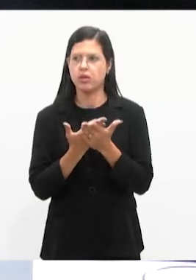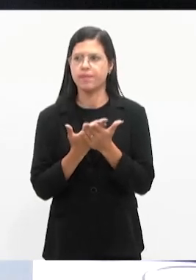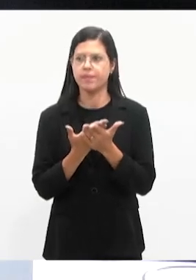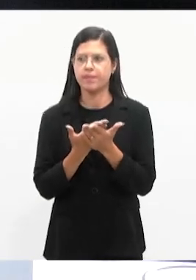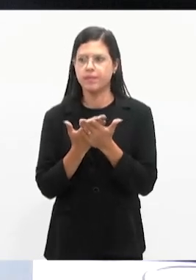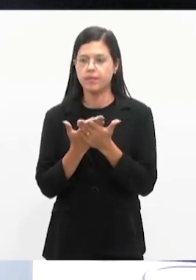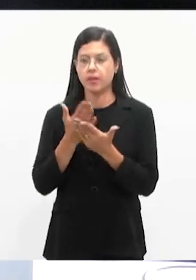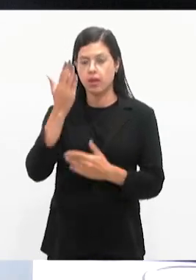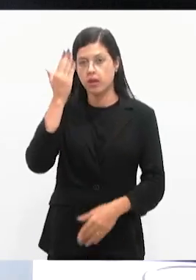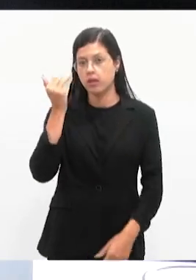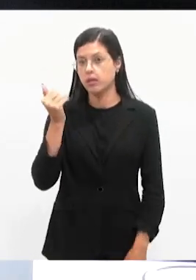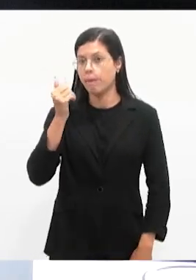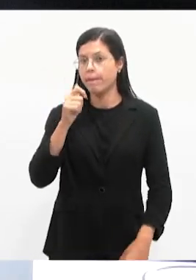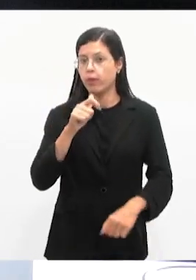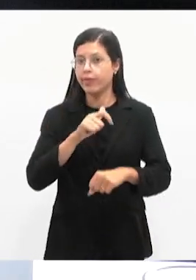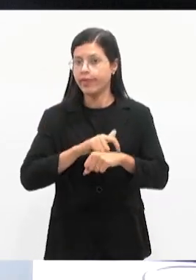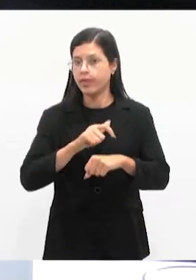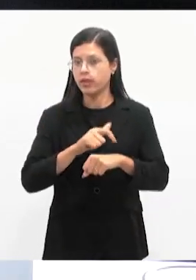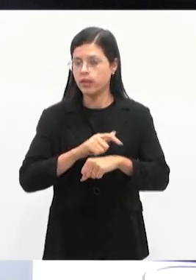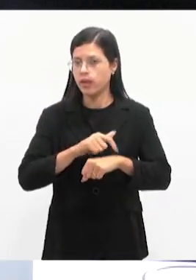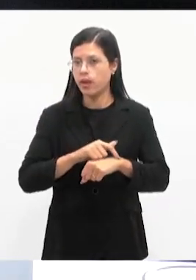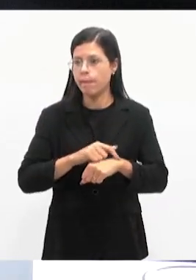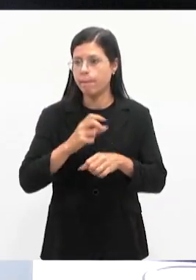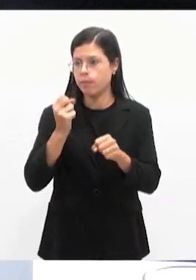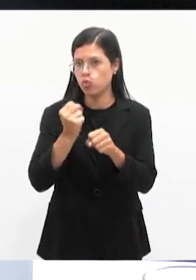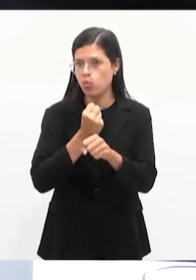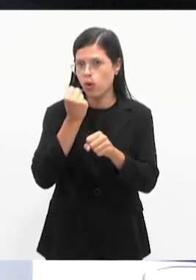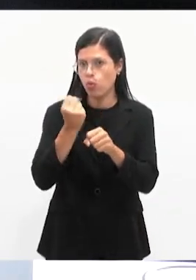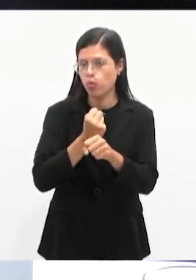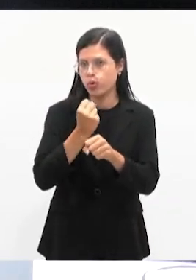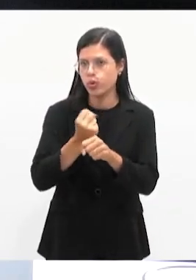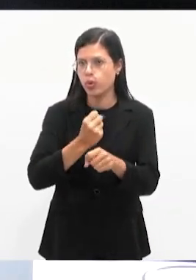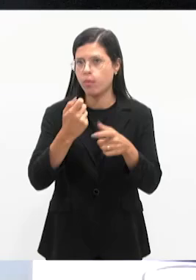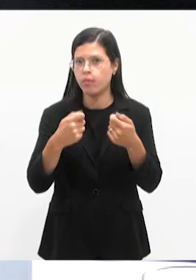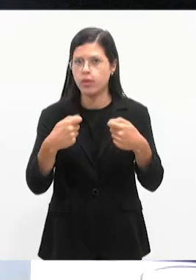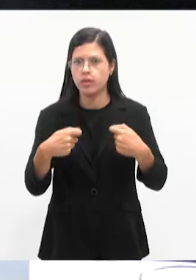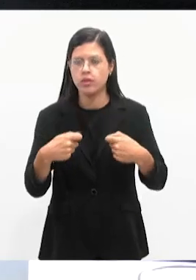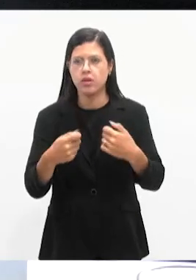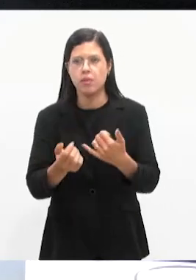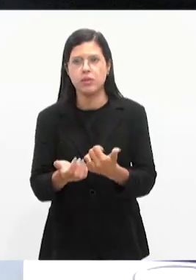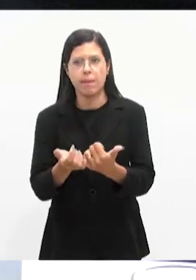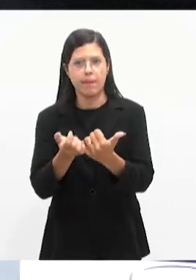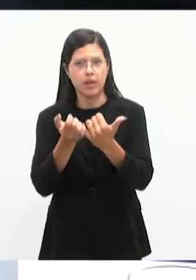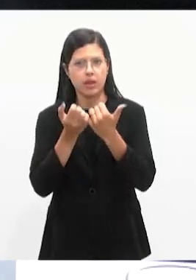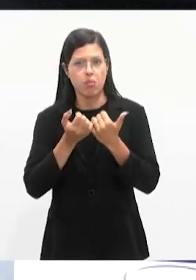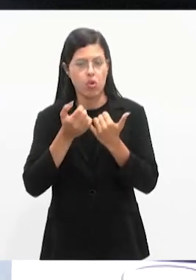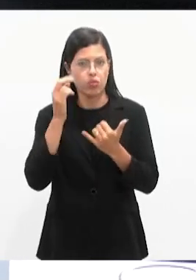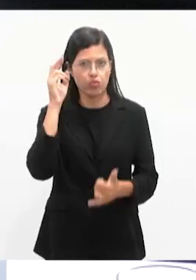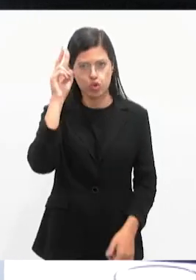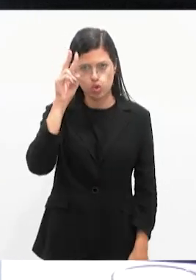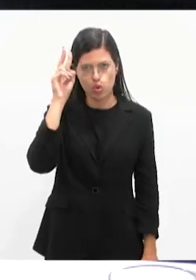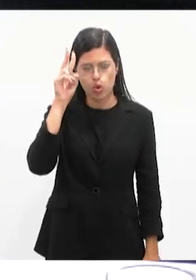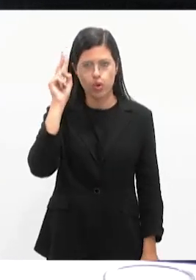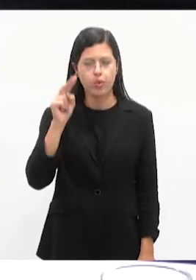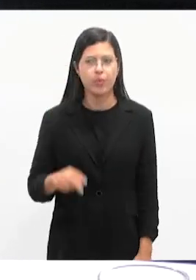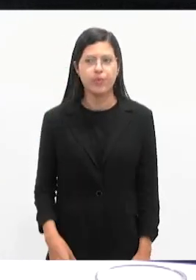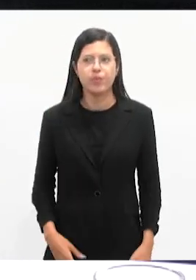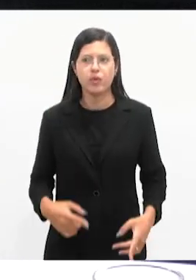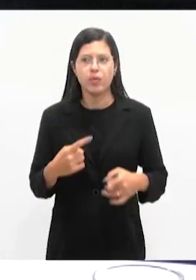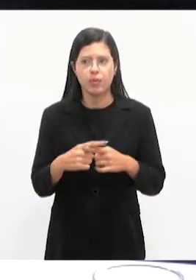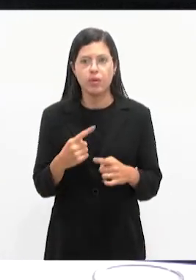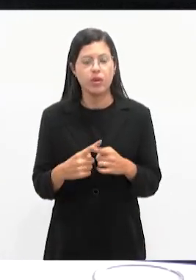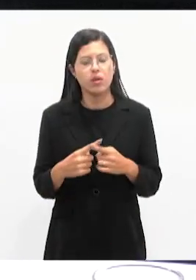saber qual o tempo mínimo de uma construção é necessário para ser patrimônio histórico. Porque o